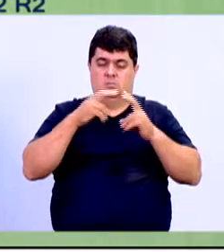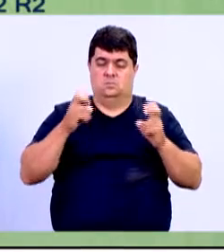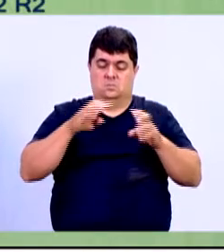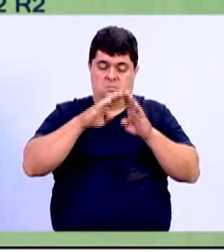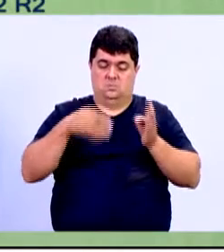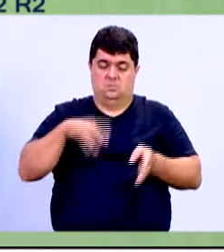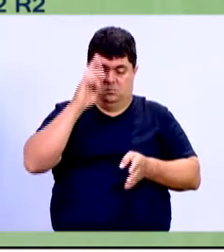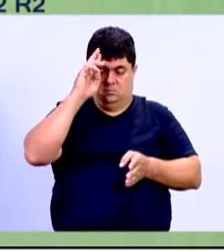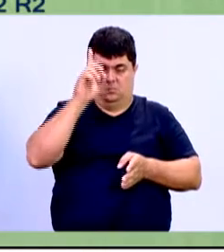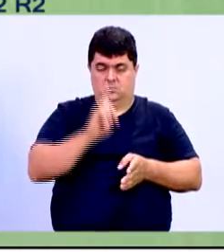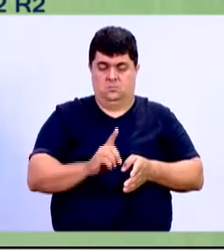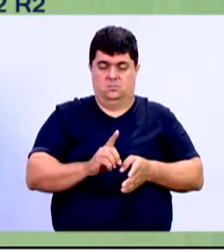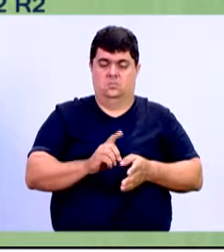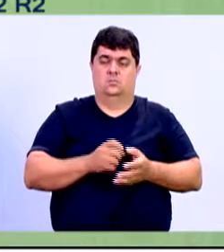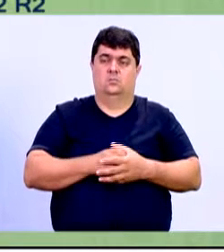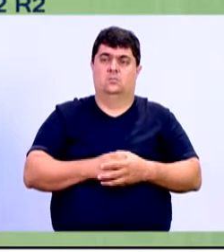virtuais